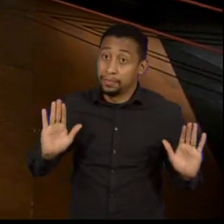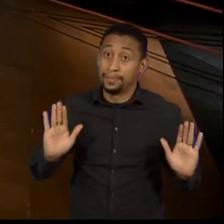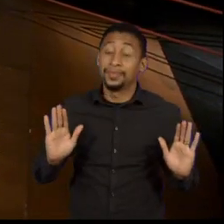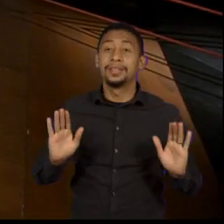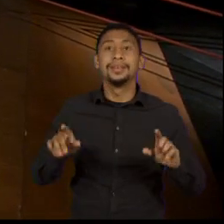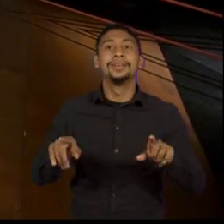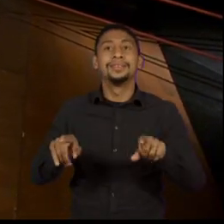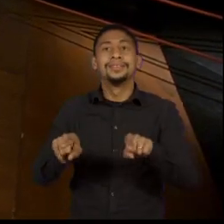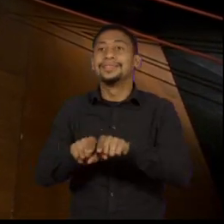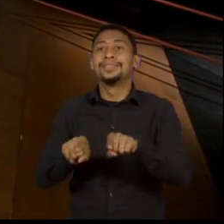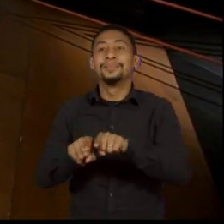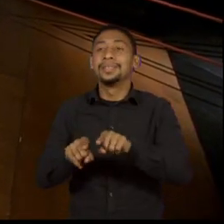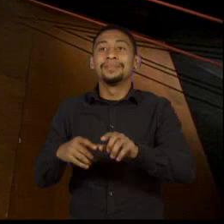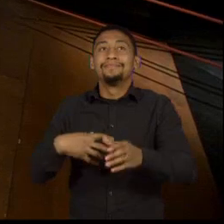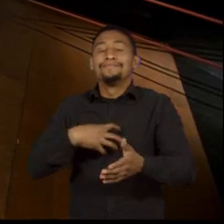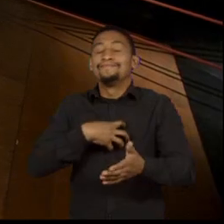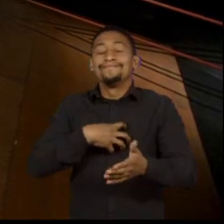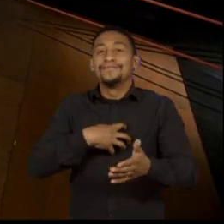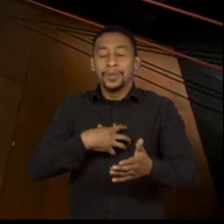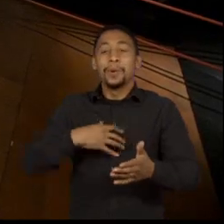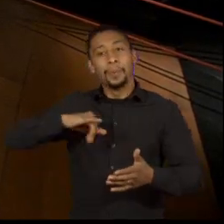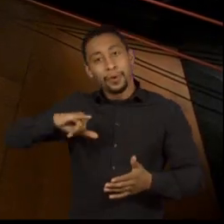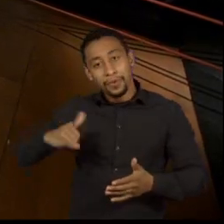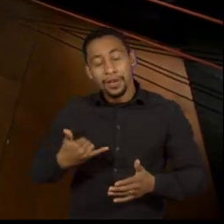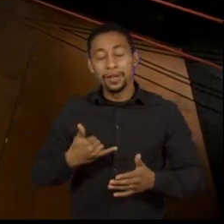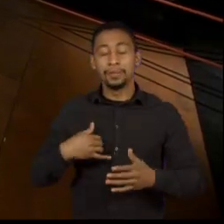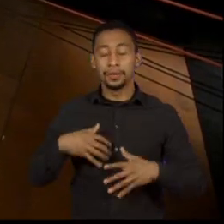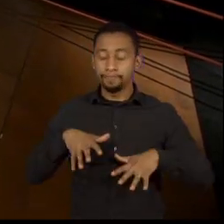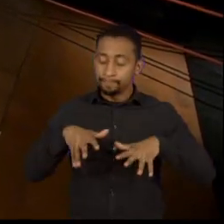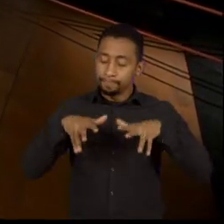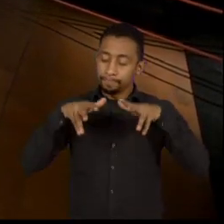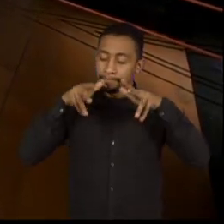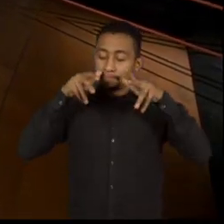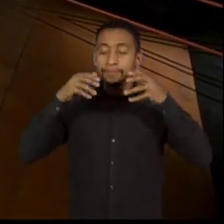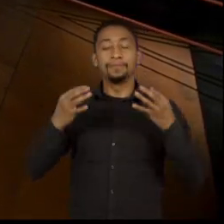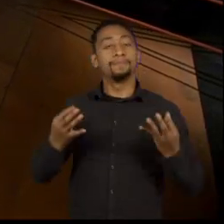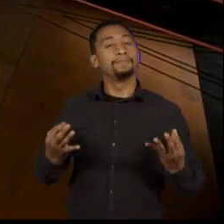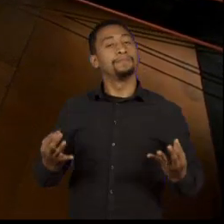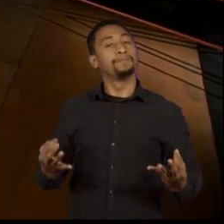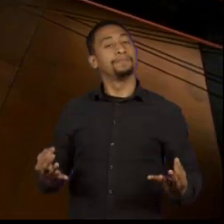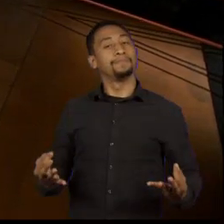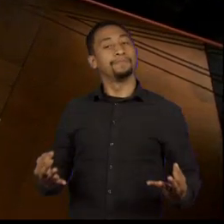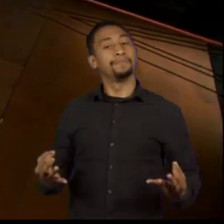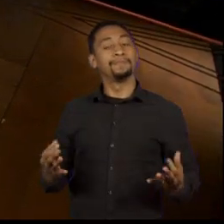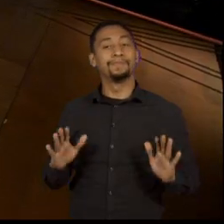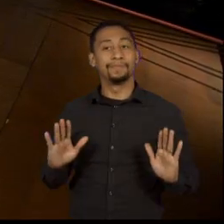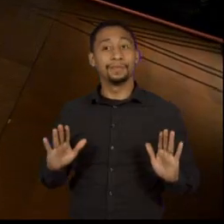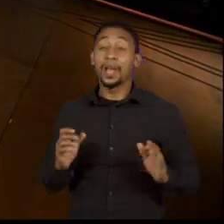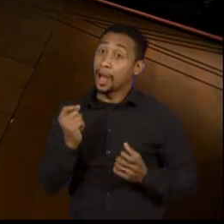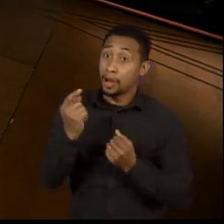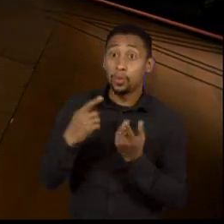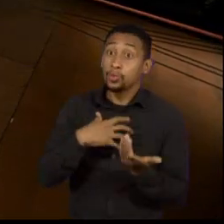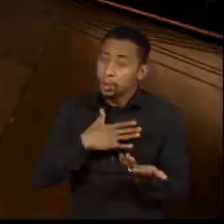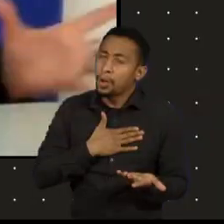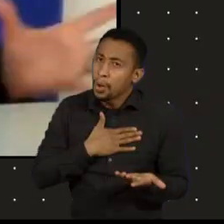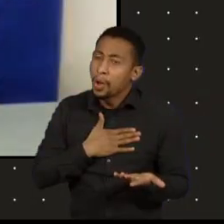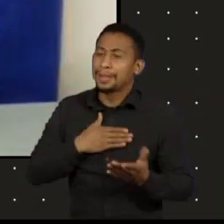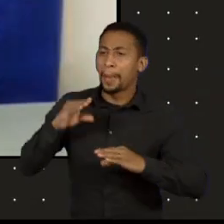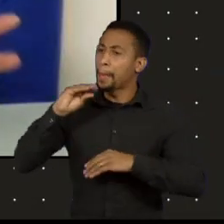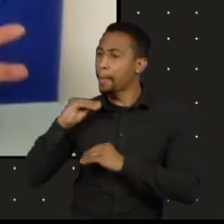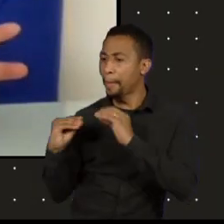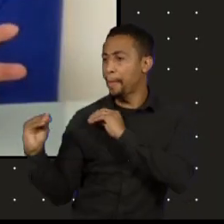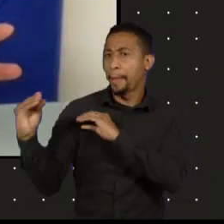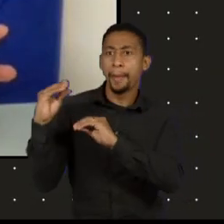é quase que um estado meditativo. Tem gente que prefere falar, comer, beber, brincar.